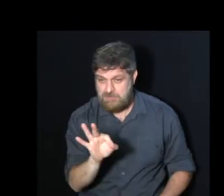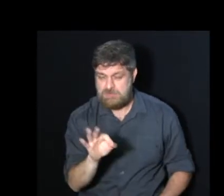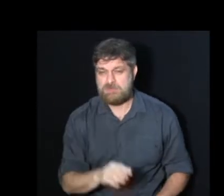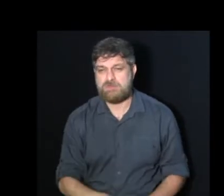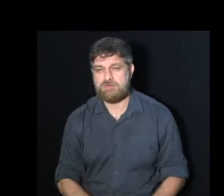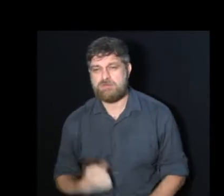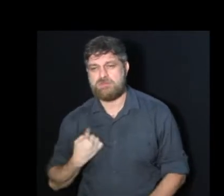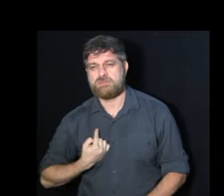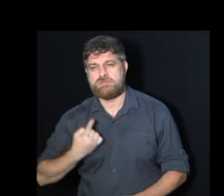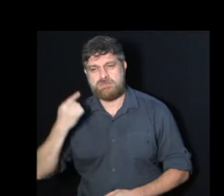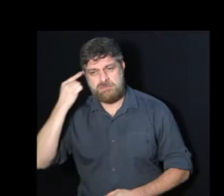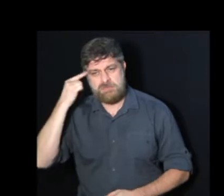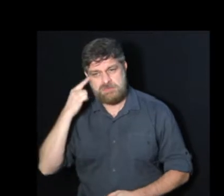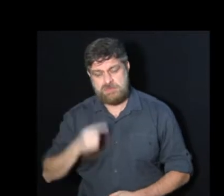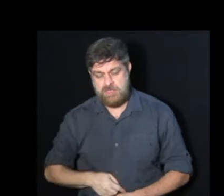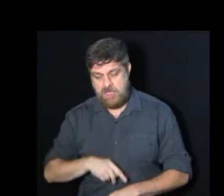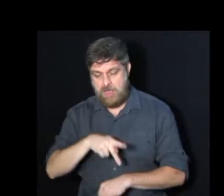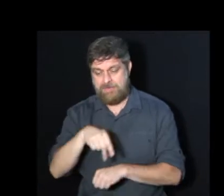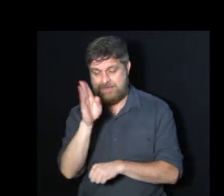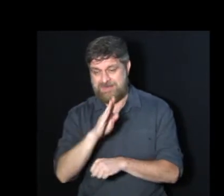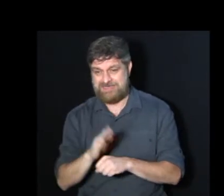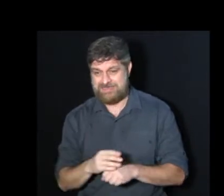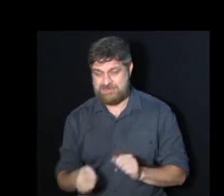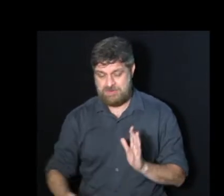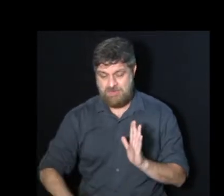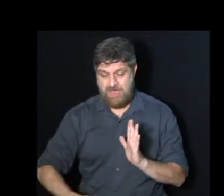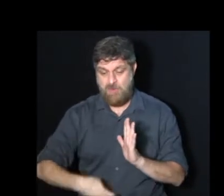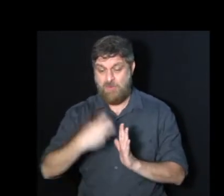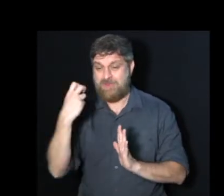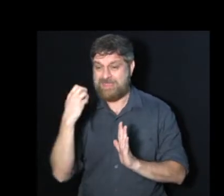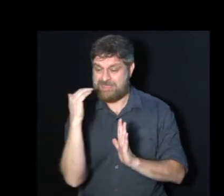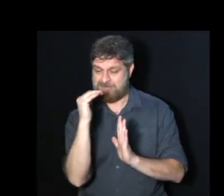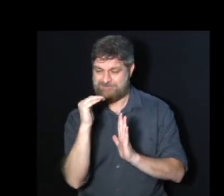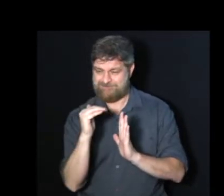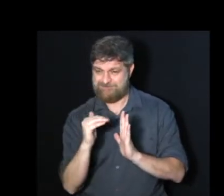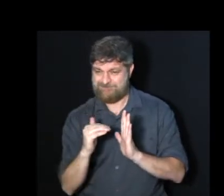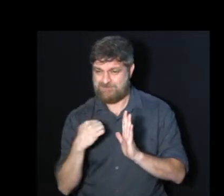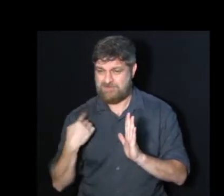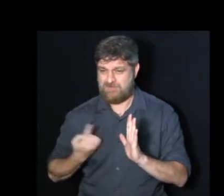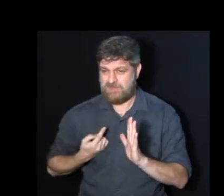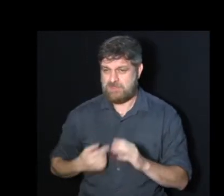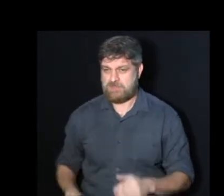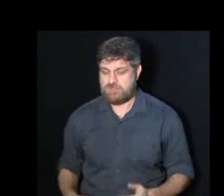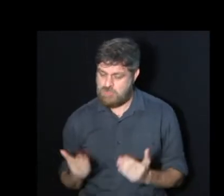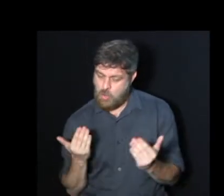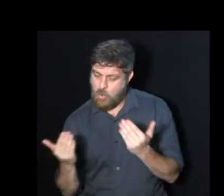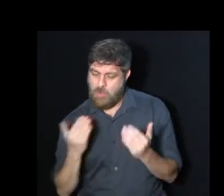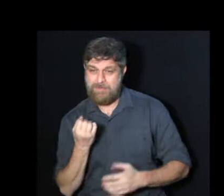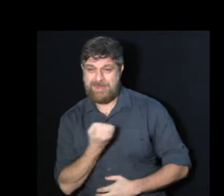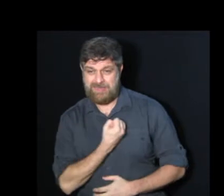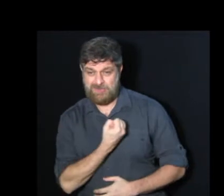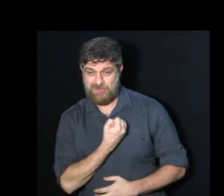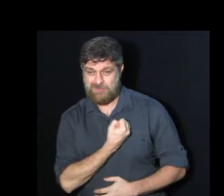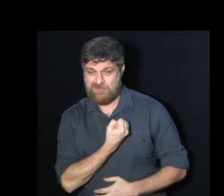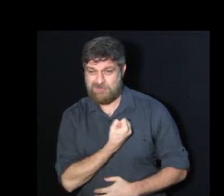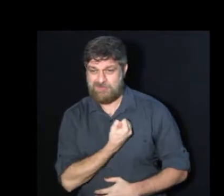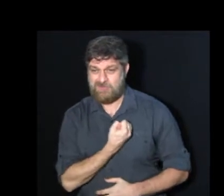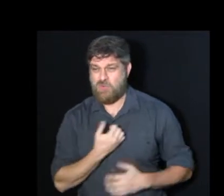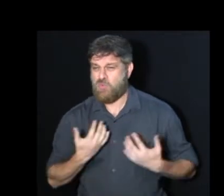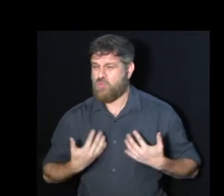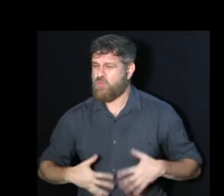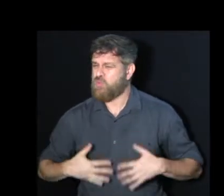pensando, assim, ele é o 5º em proporção, mas se a gente pegar em termos numéricos, é um número